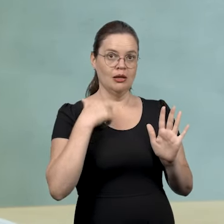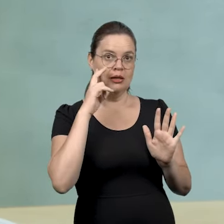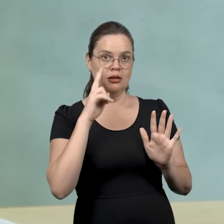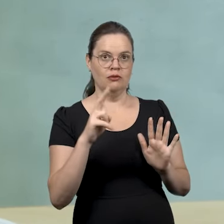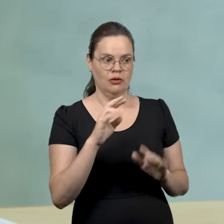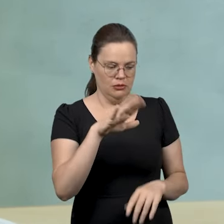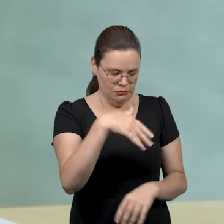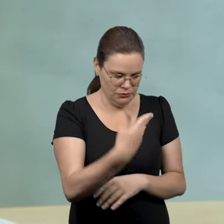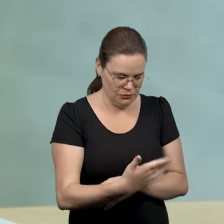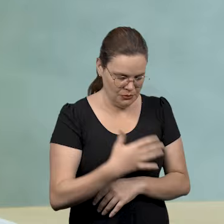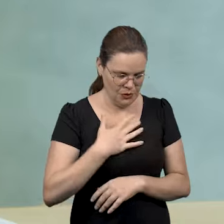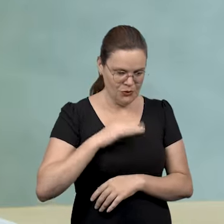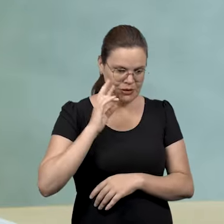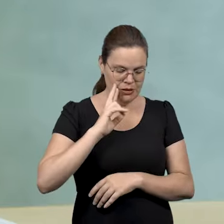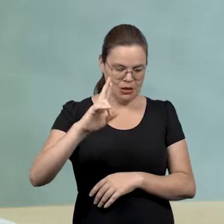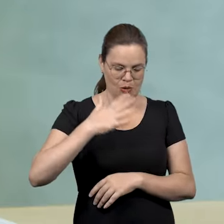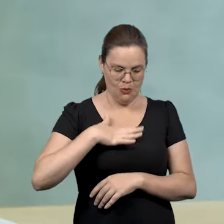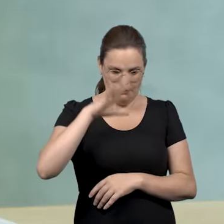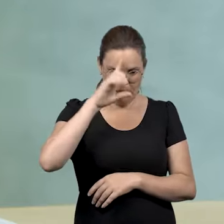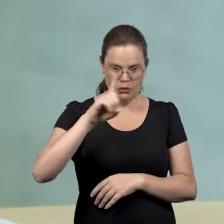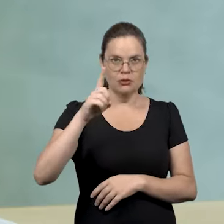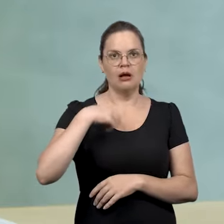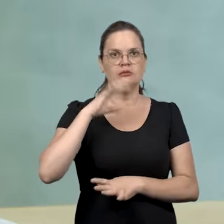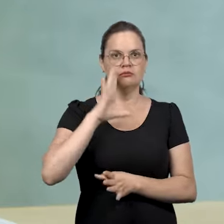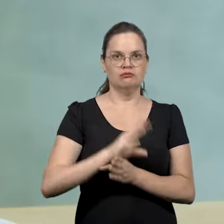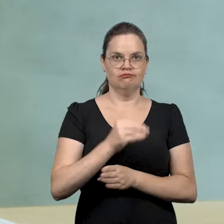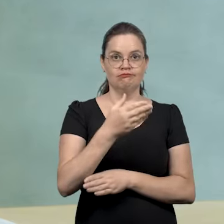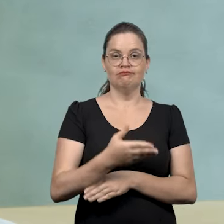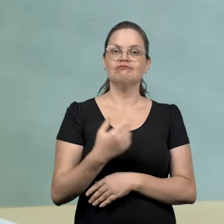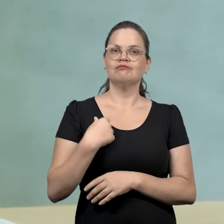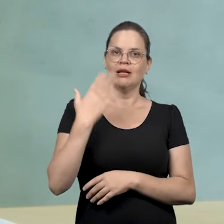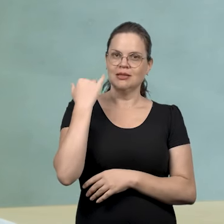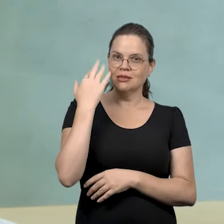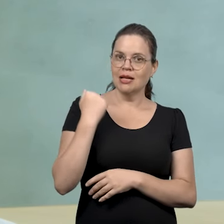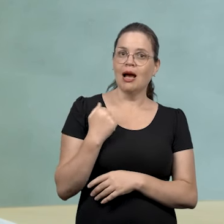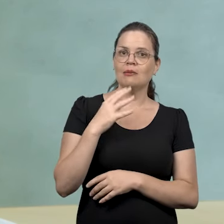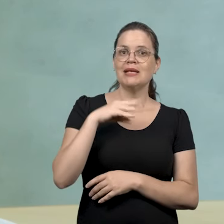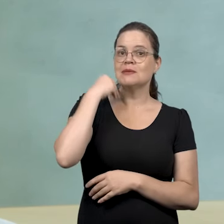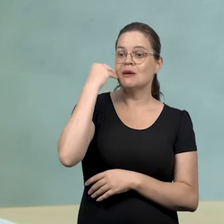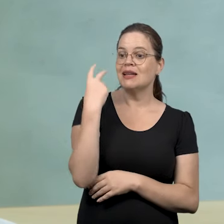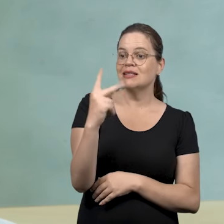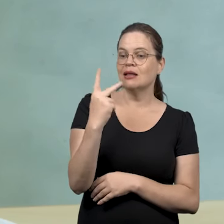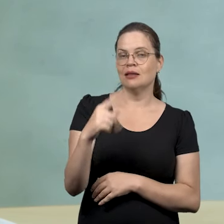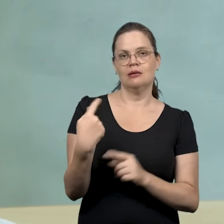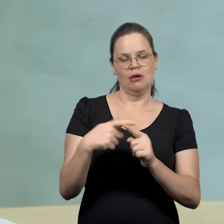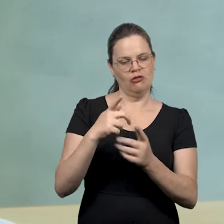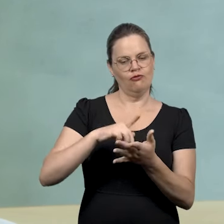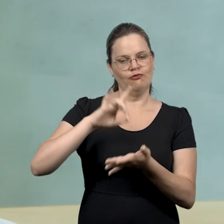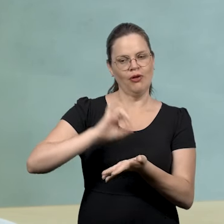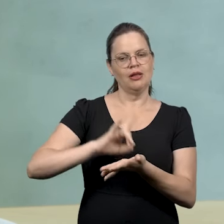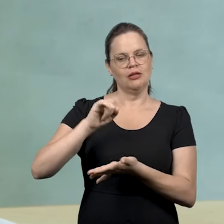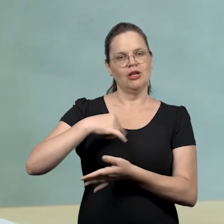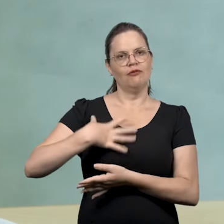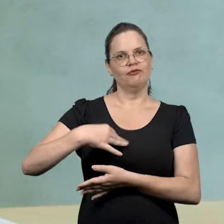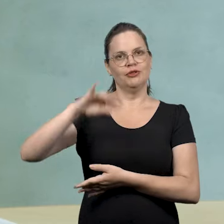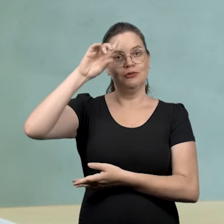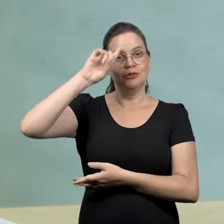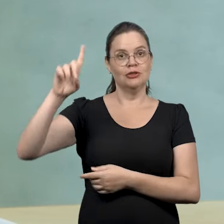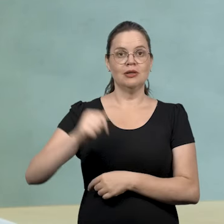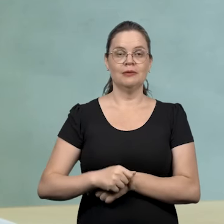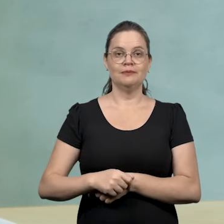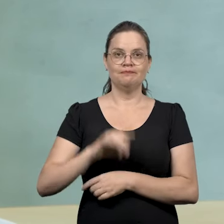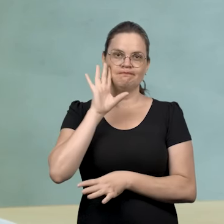Senhor meu e Deus meu. Ele reconhece que ali era verdadeiramente o Filho de Deus, que